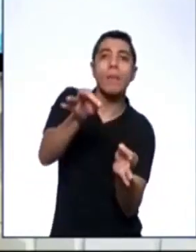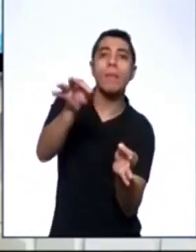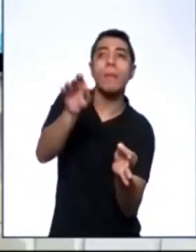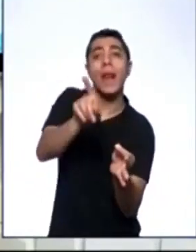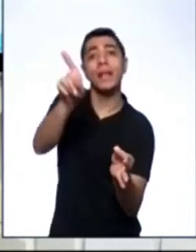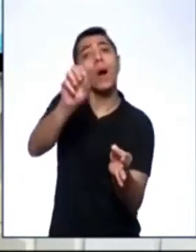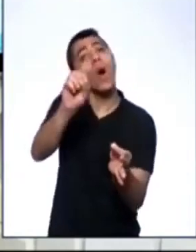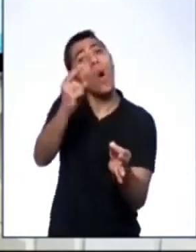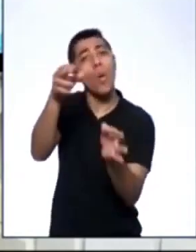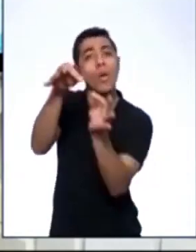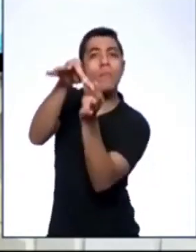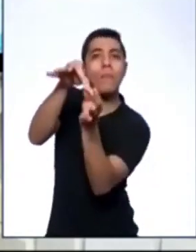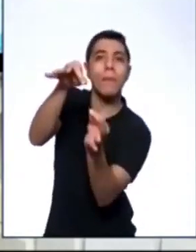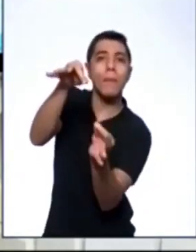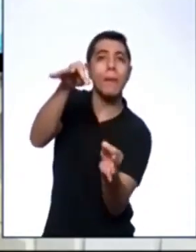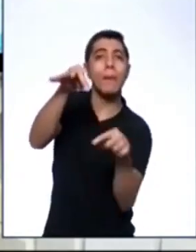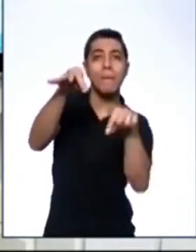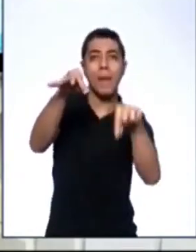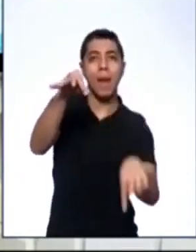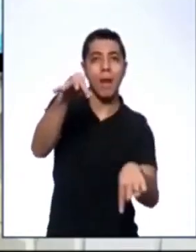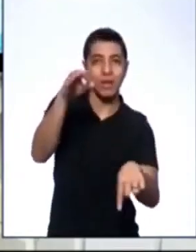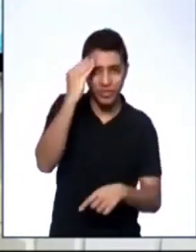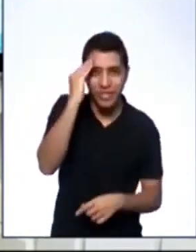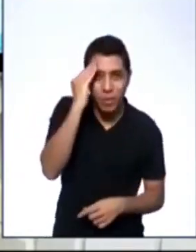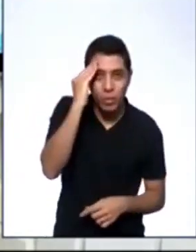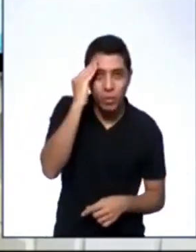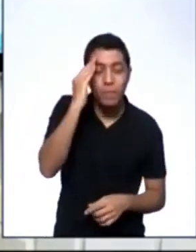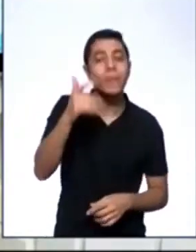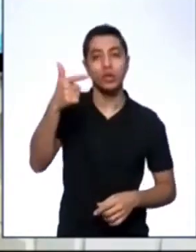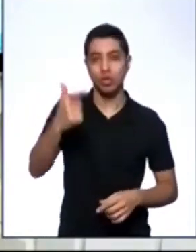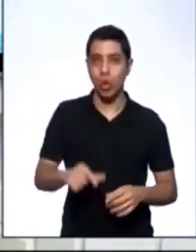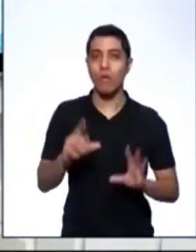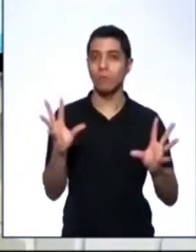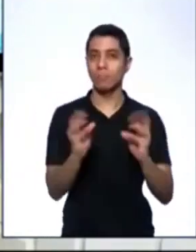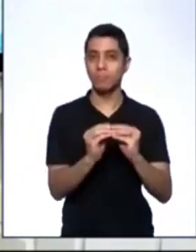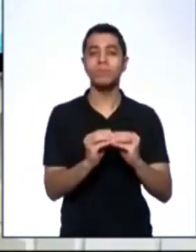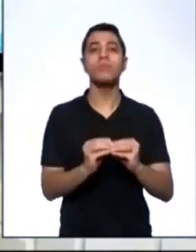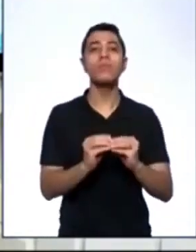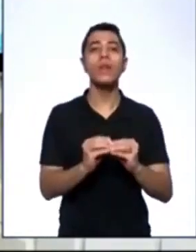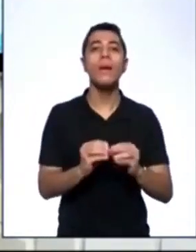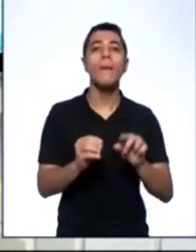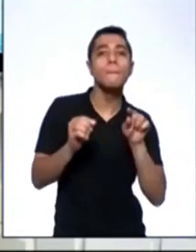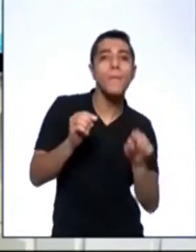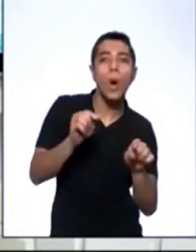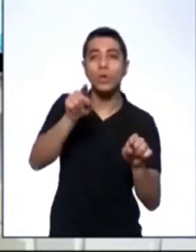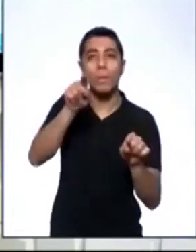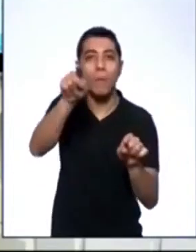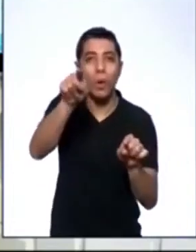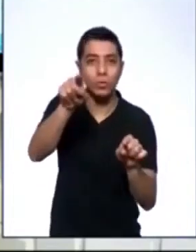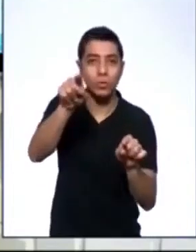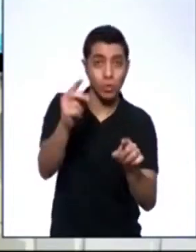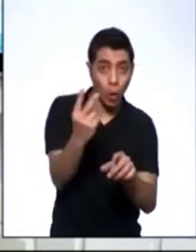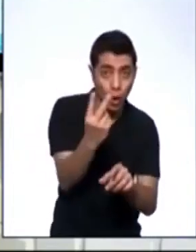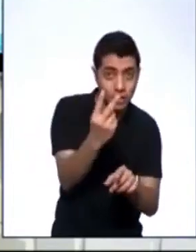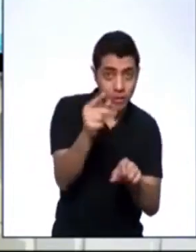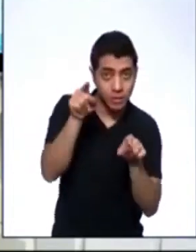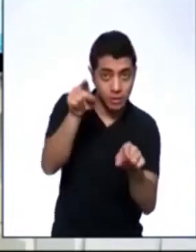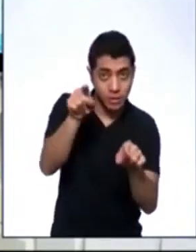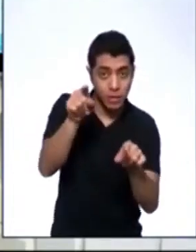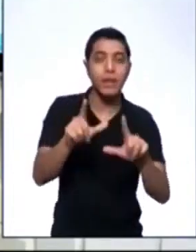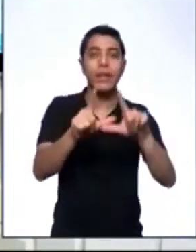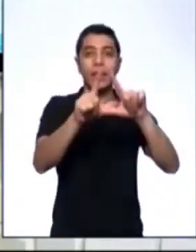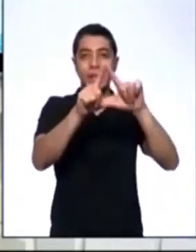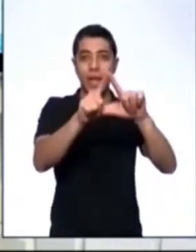recapitulando pega: delta-y Delta x pega